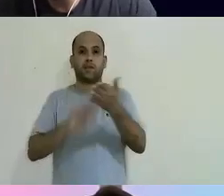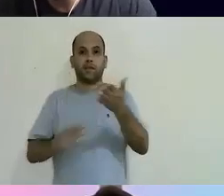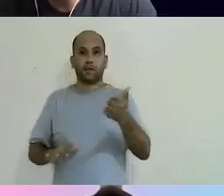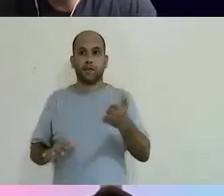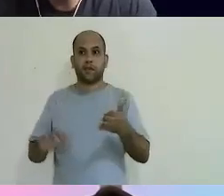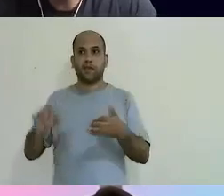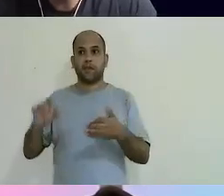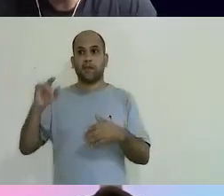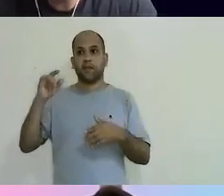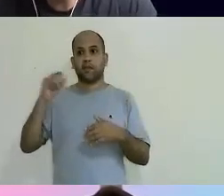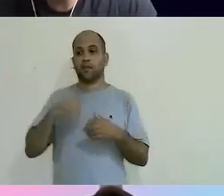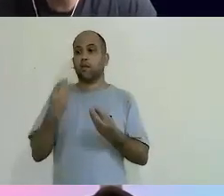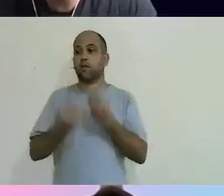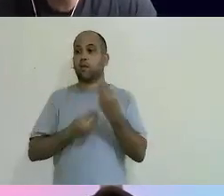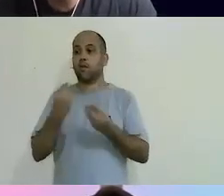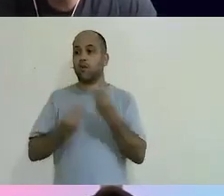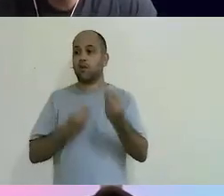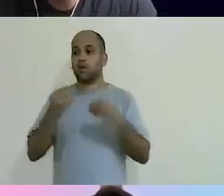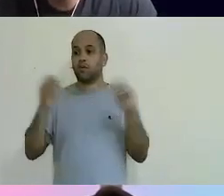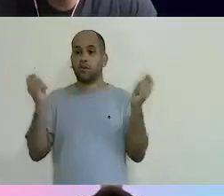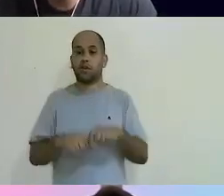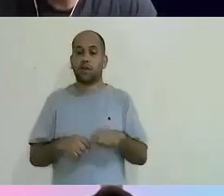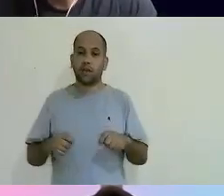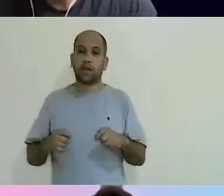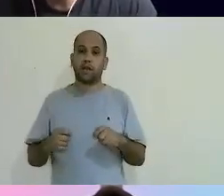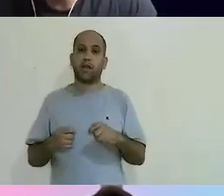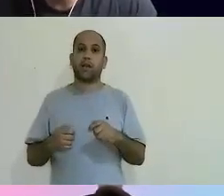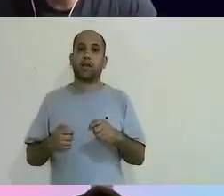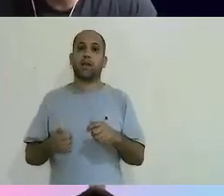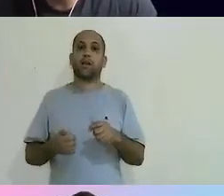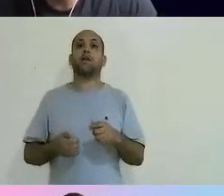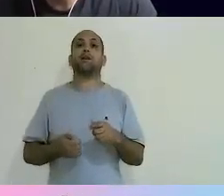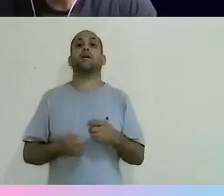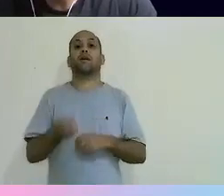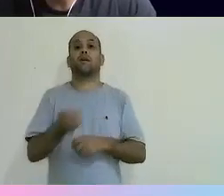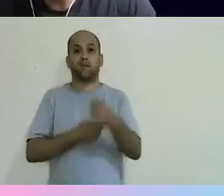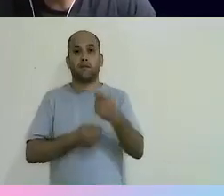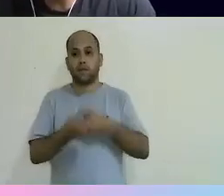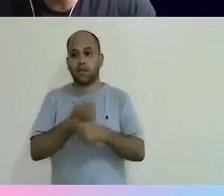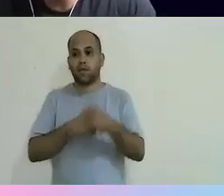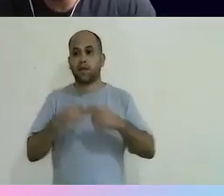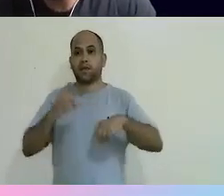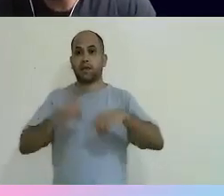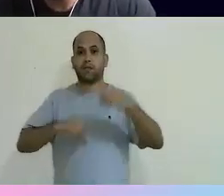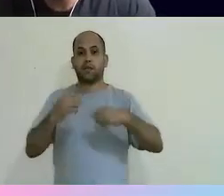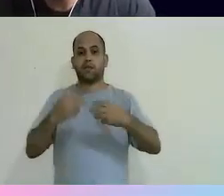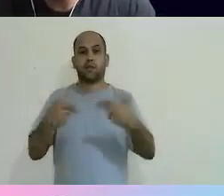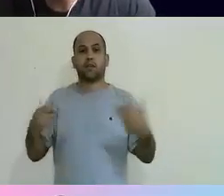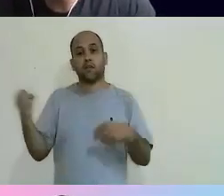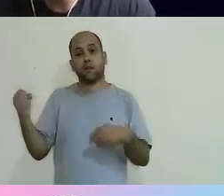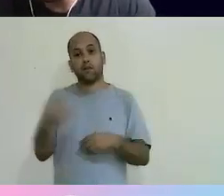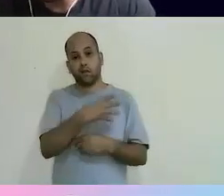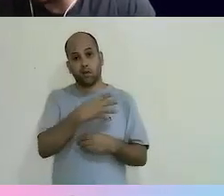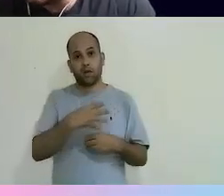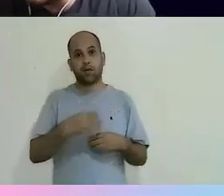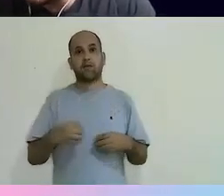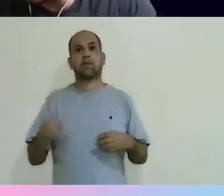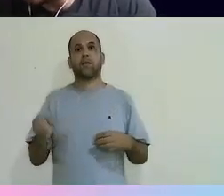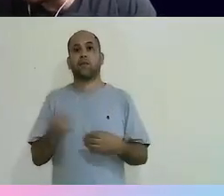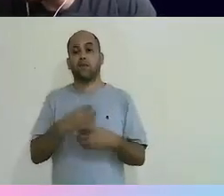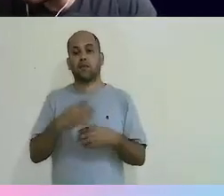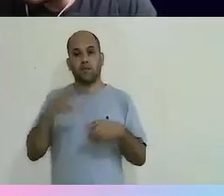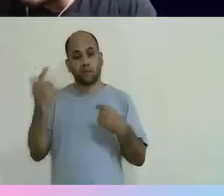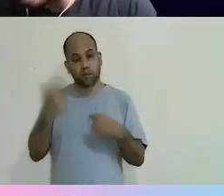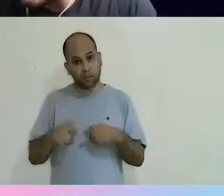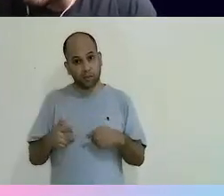cotidianas, como que a gente pode gerar recursos novos, como que a gente pode gerar novas maneiras de fazer mais eficientes. E